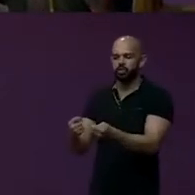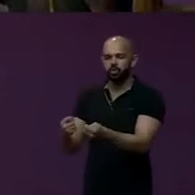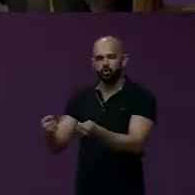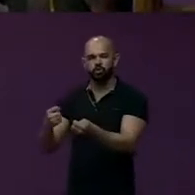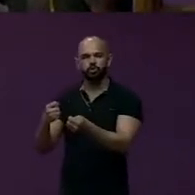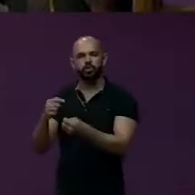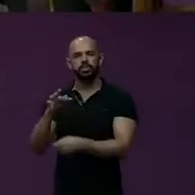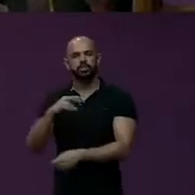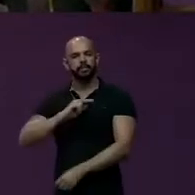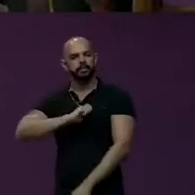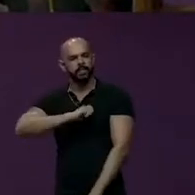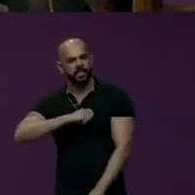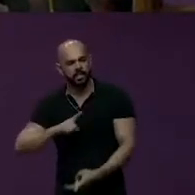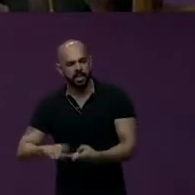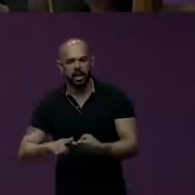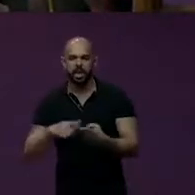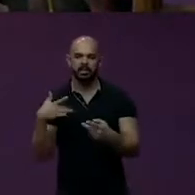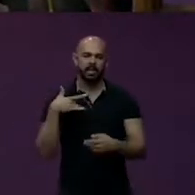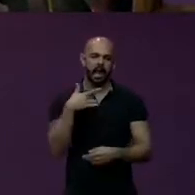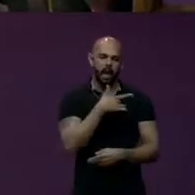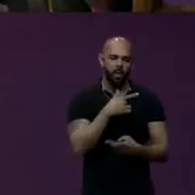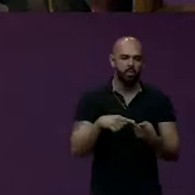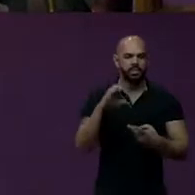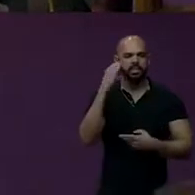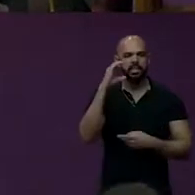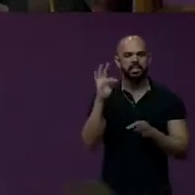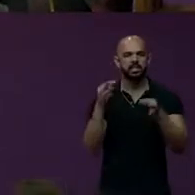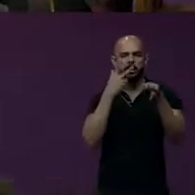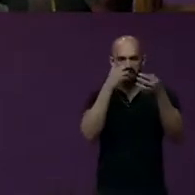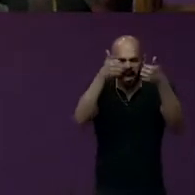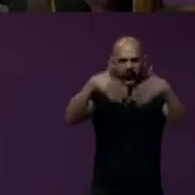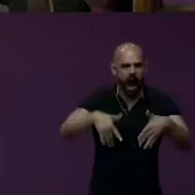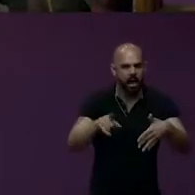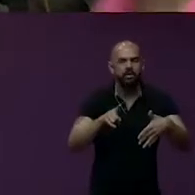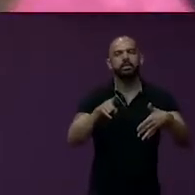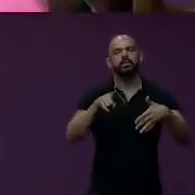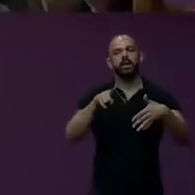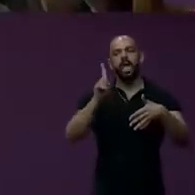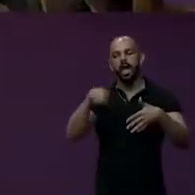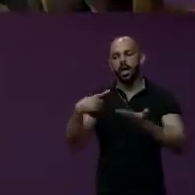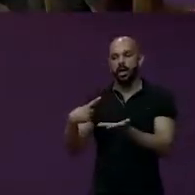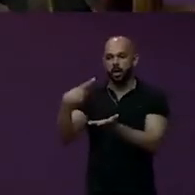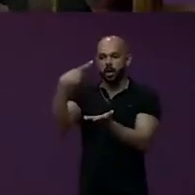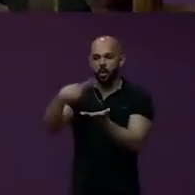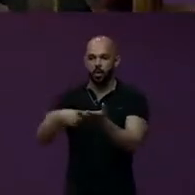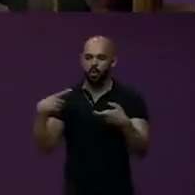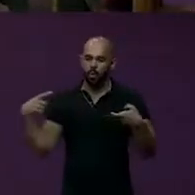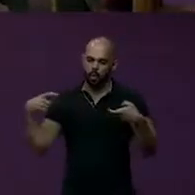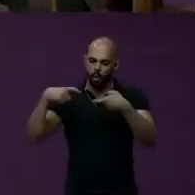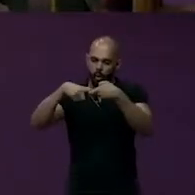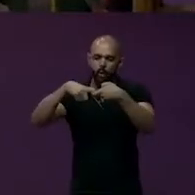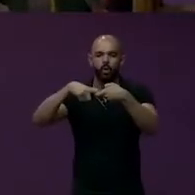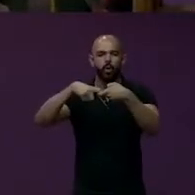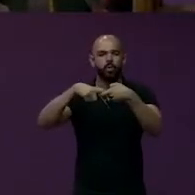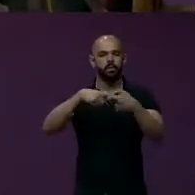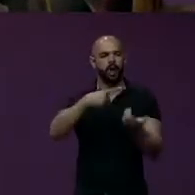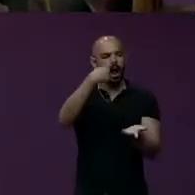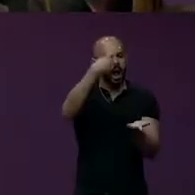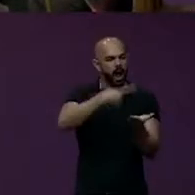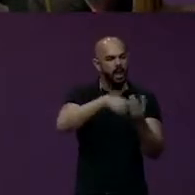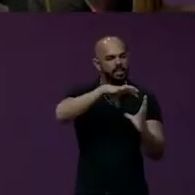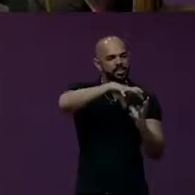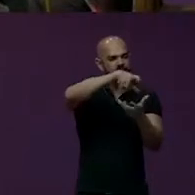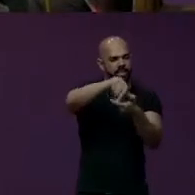que colocam a saúde, colocam a ciência e tecnologia como gasto. Então, acho que é a combinação, né, dessas agendas